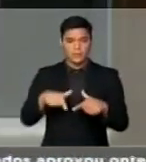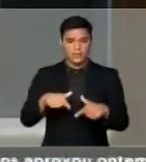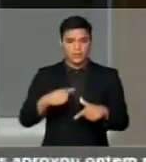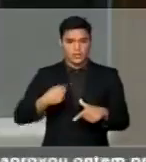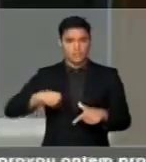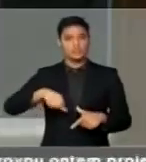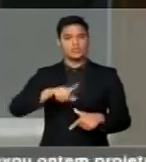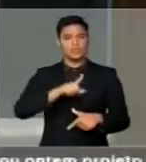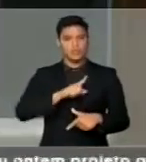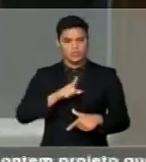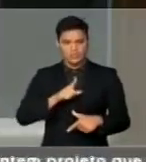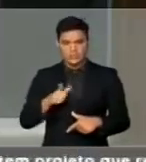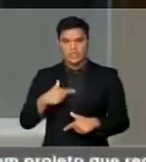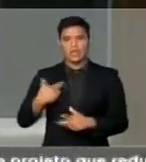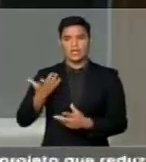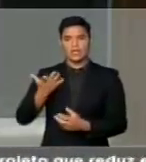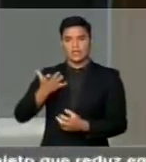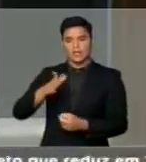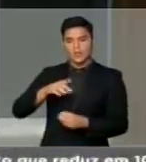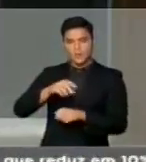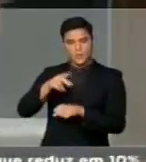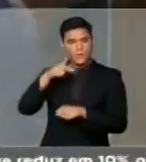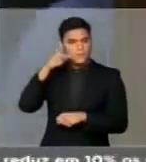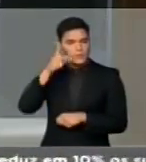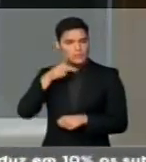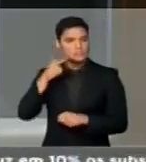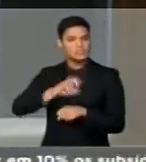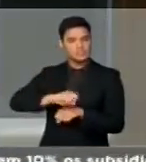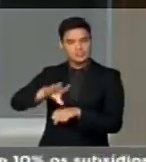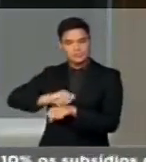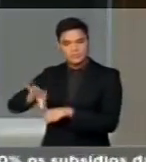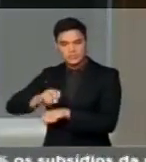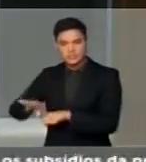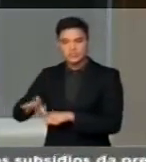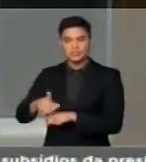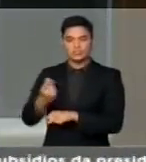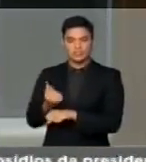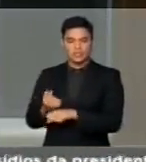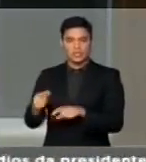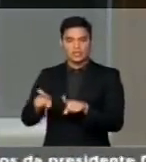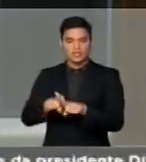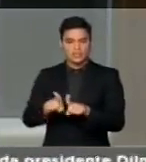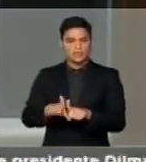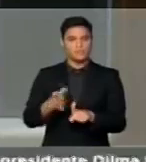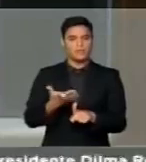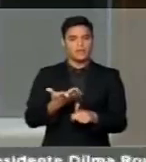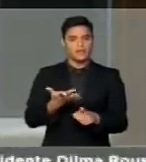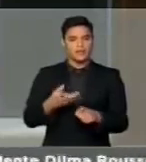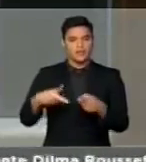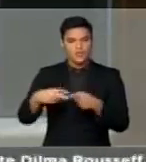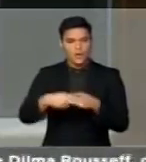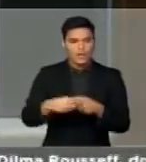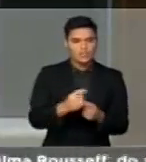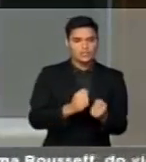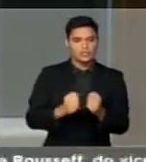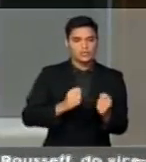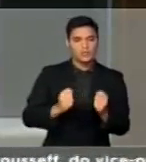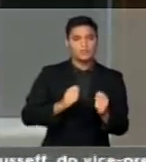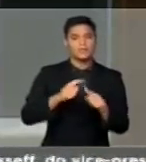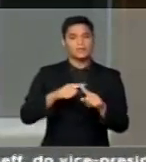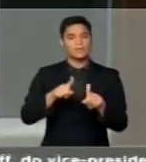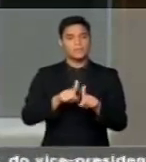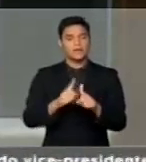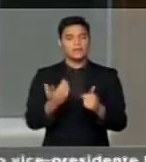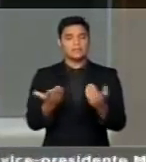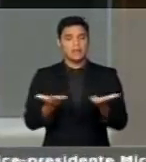distribuição de renda, geração de emprego e enfrentamento do capital financeiro, o que está se propondo são três